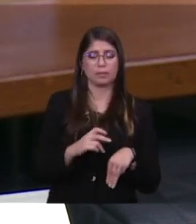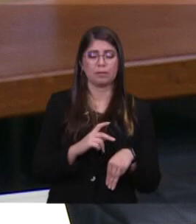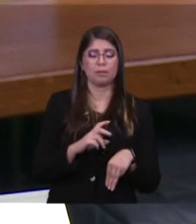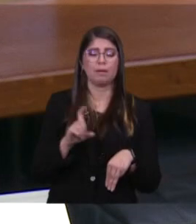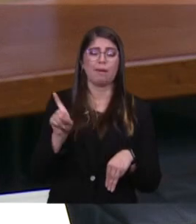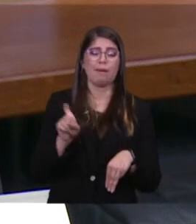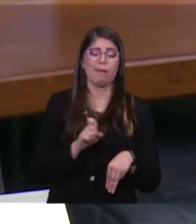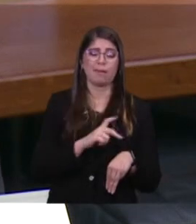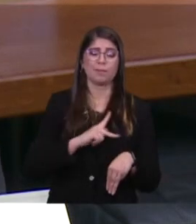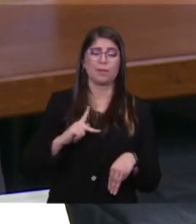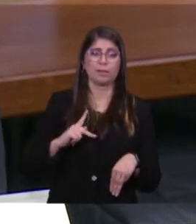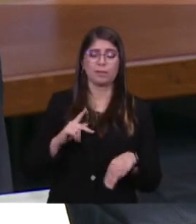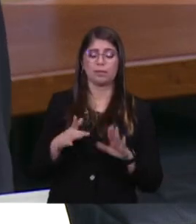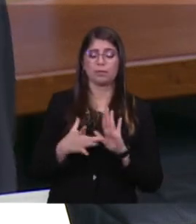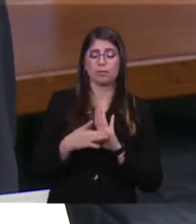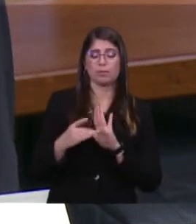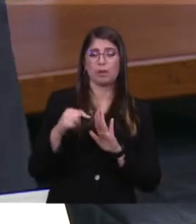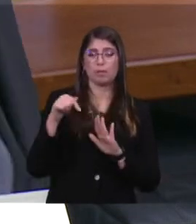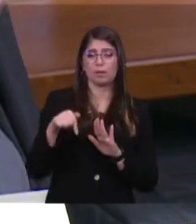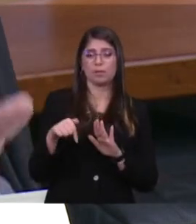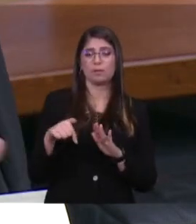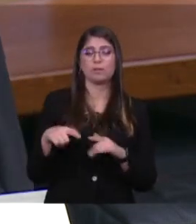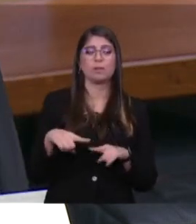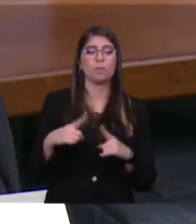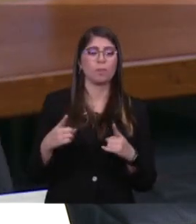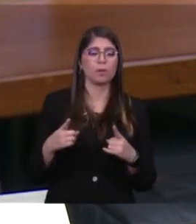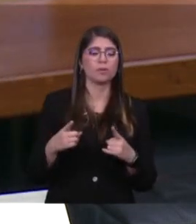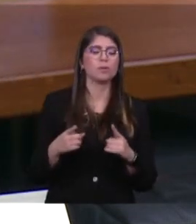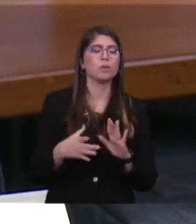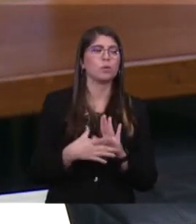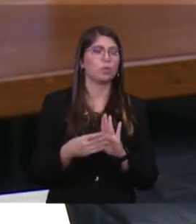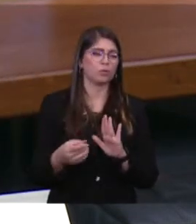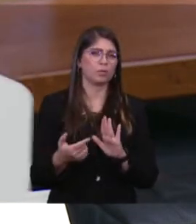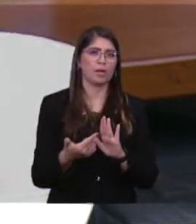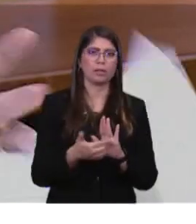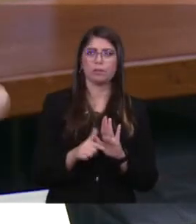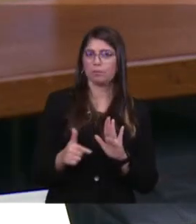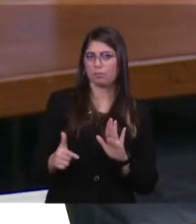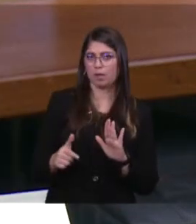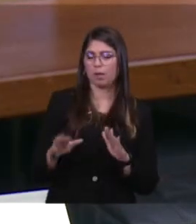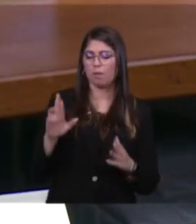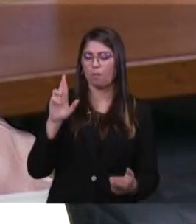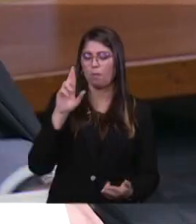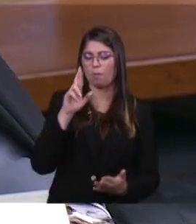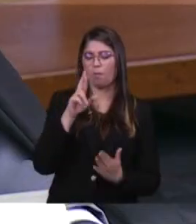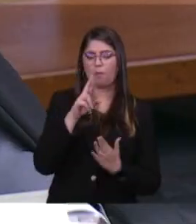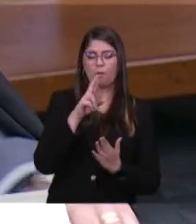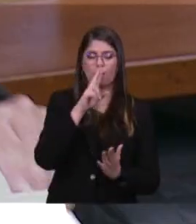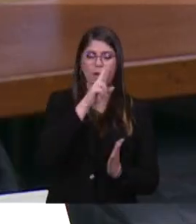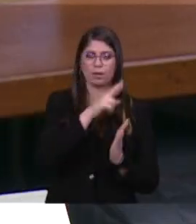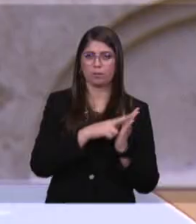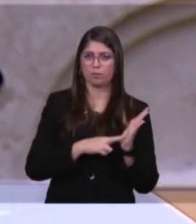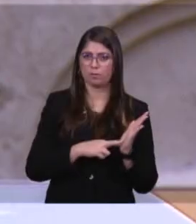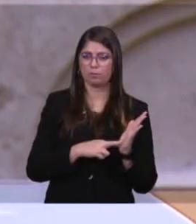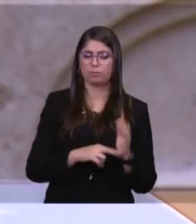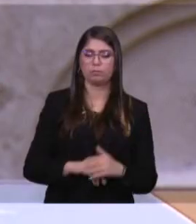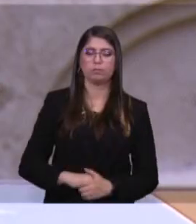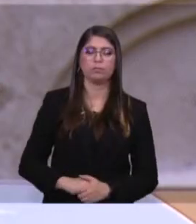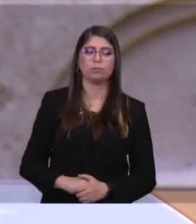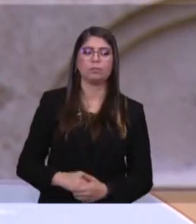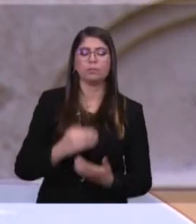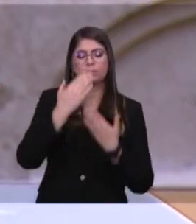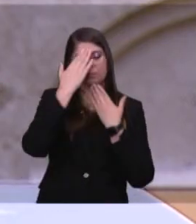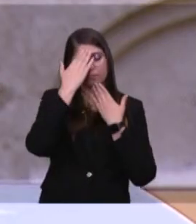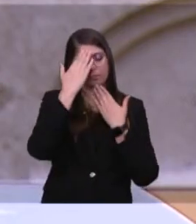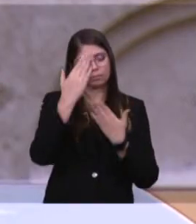Rosa Weber fez o destaque do caso e Vossa Excelência disse retirou o destaque. É o relatório, presidente. Muito